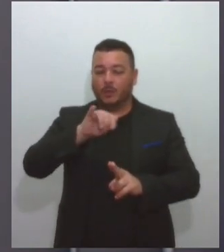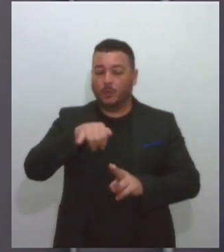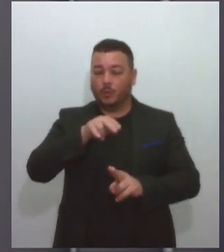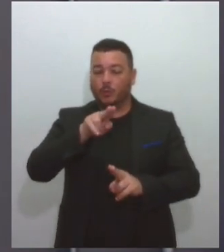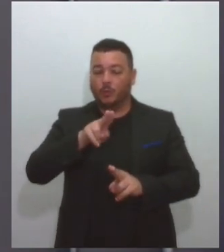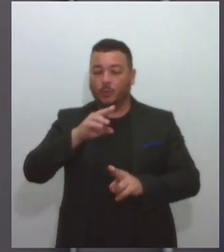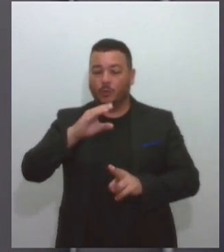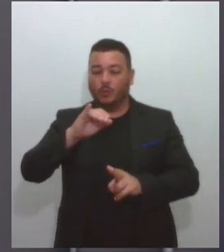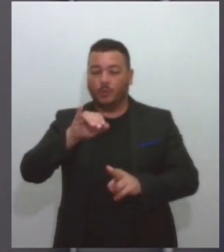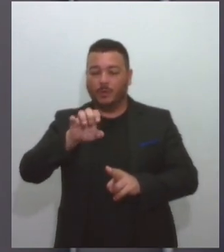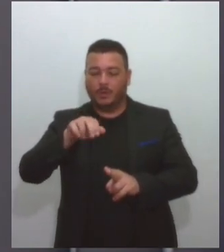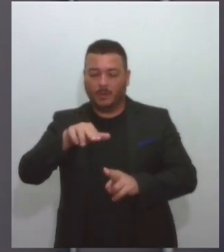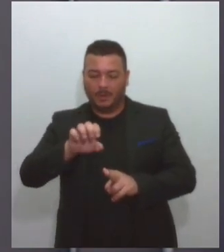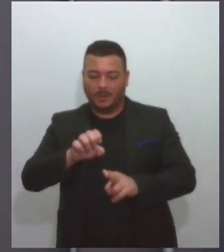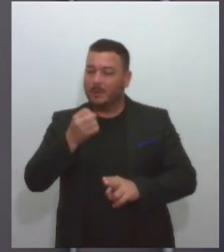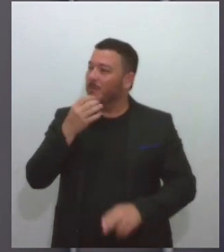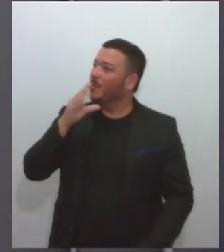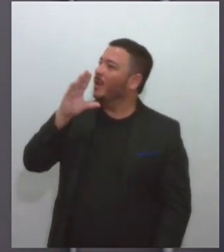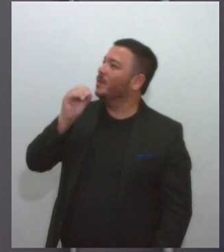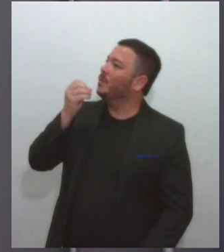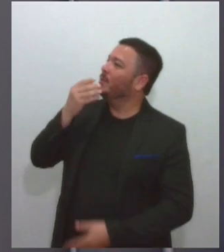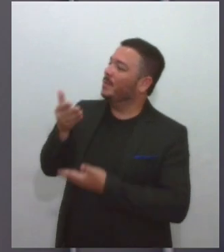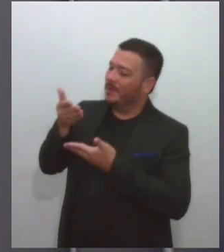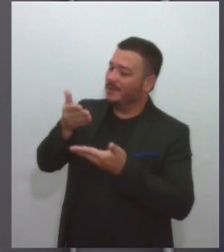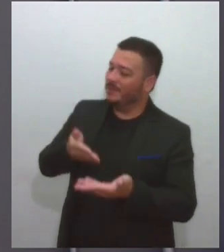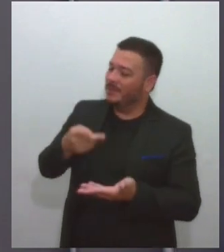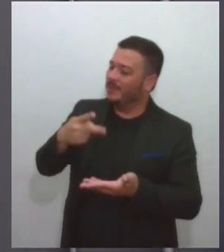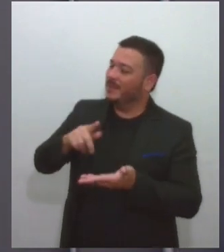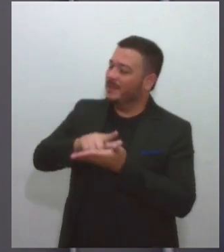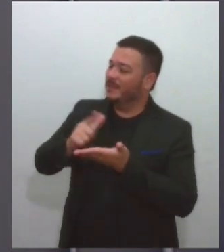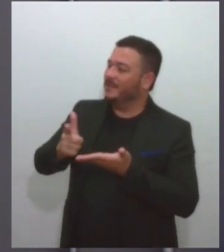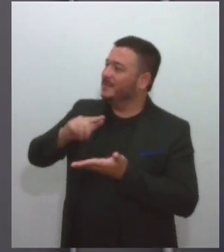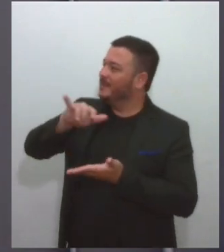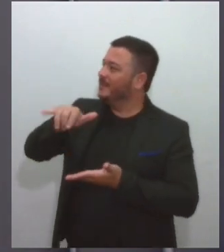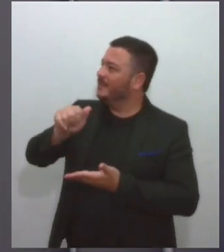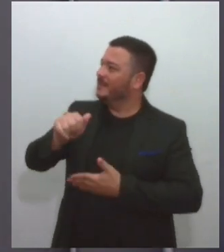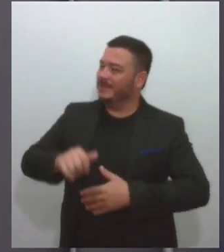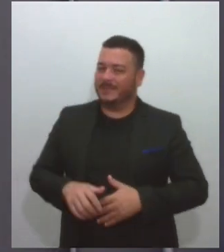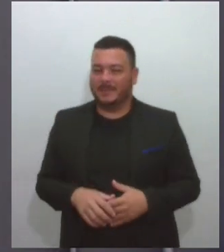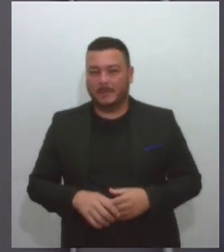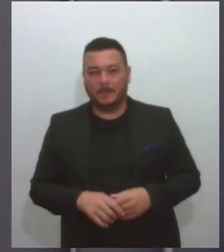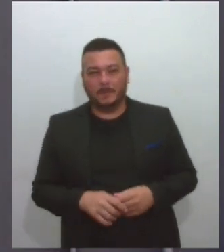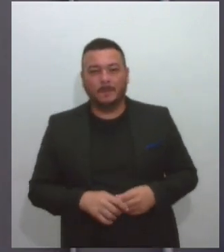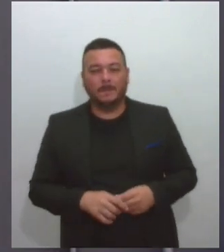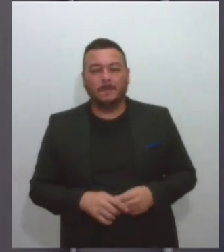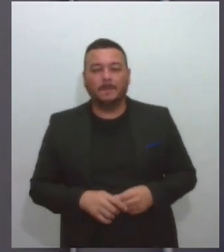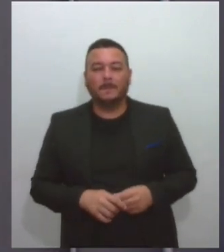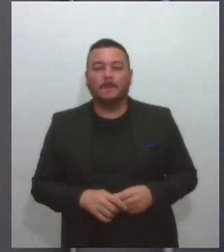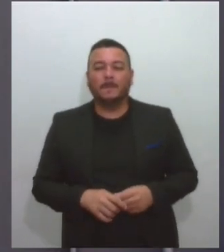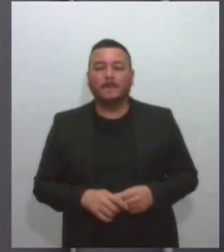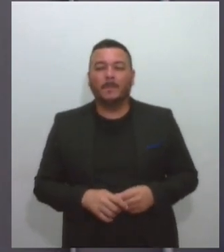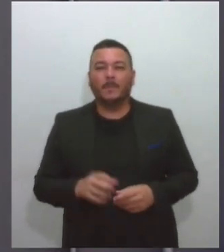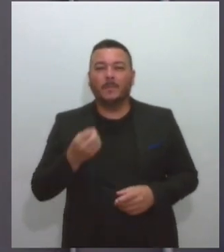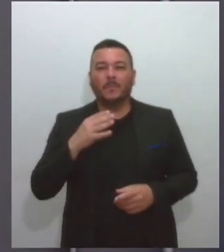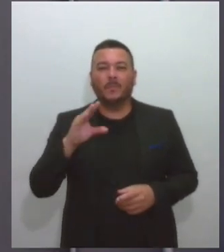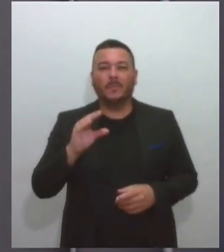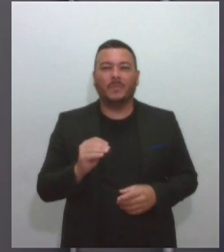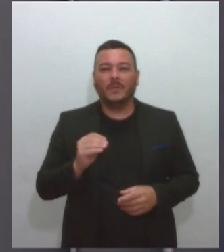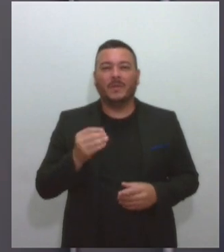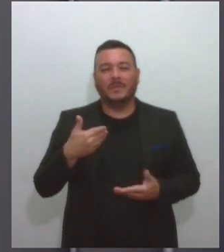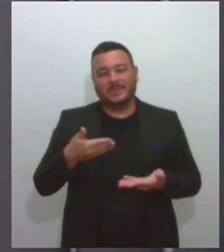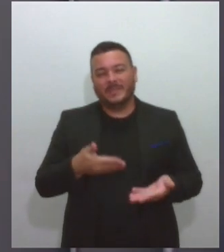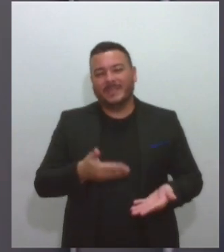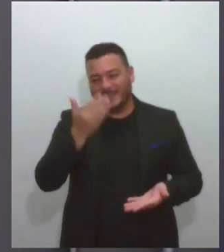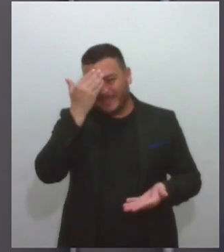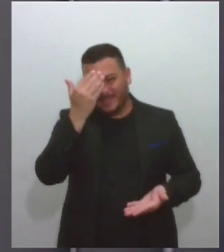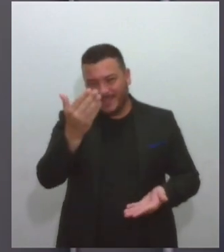boa noite, Jussiene, seja bem-vinda ao Jornal da Alese. Boa noite, Acival Gomes, muito obrigada pelo convite. Prazer